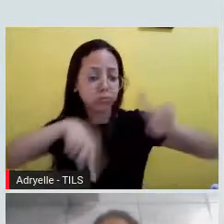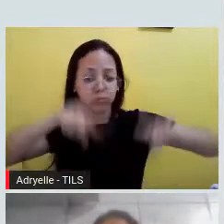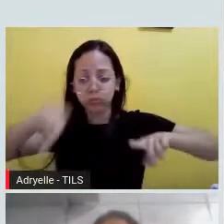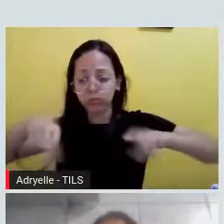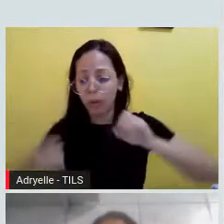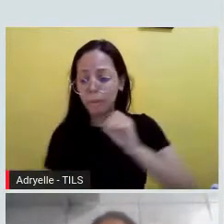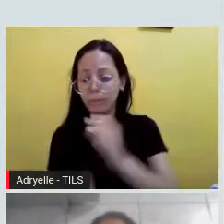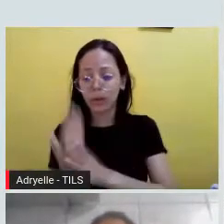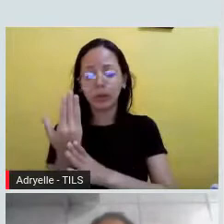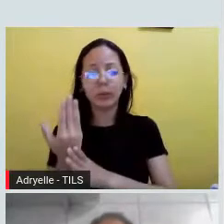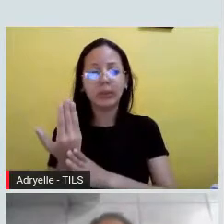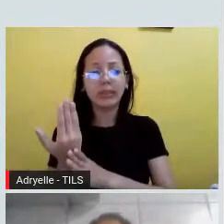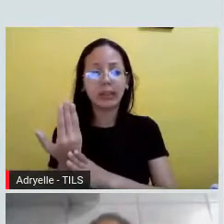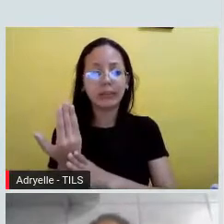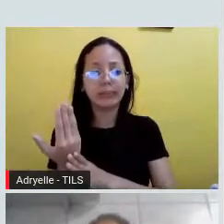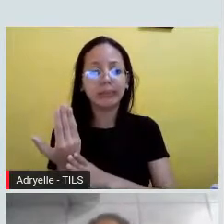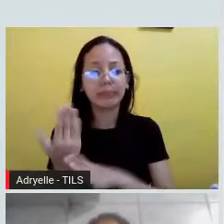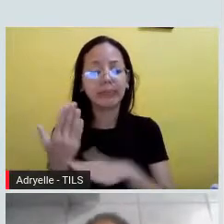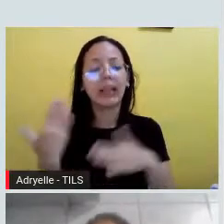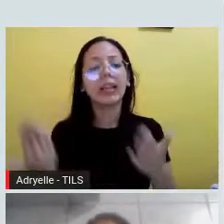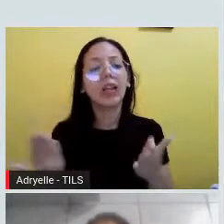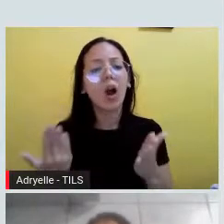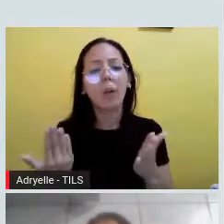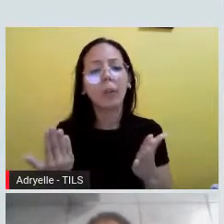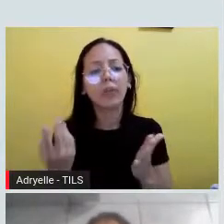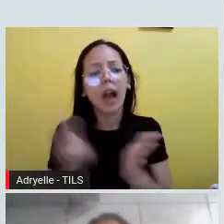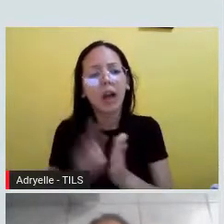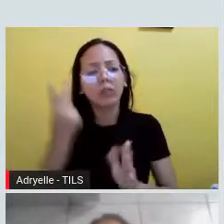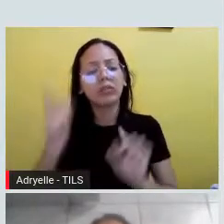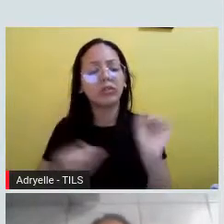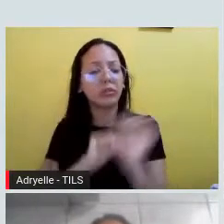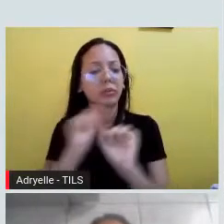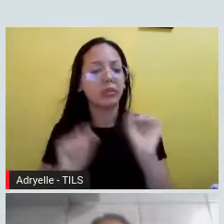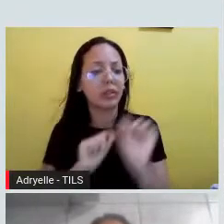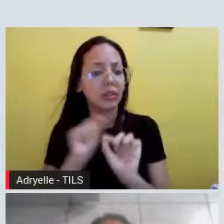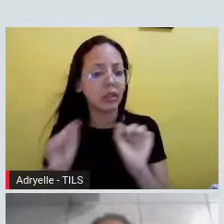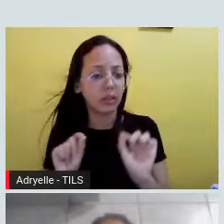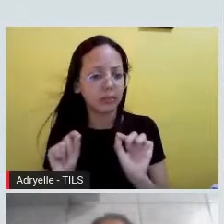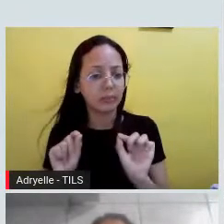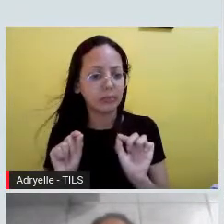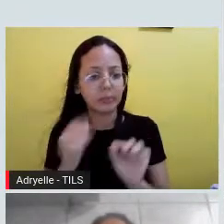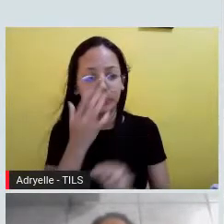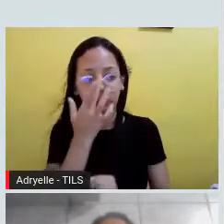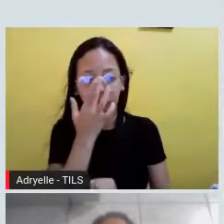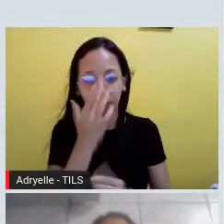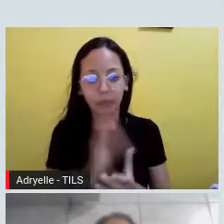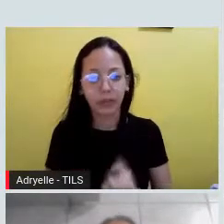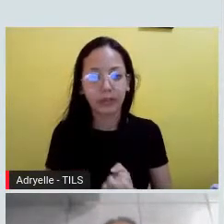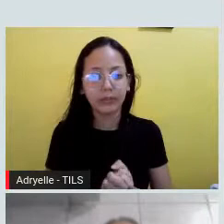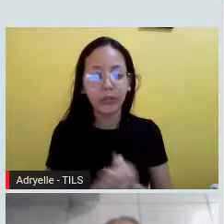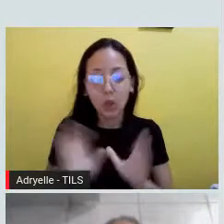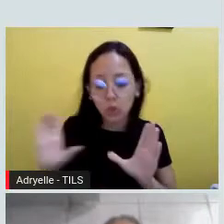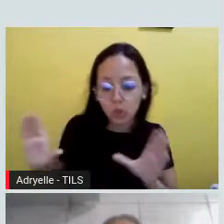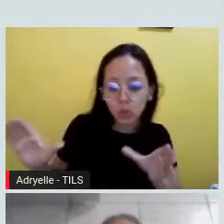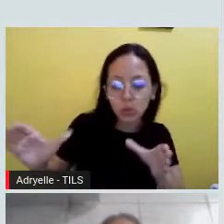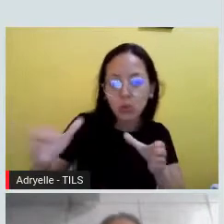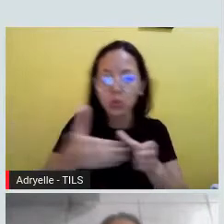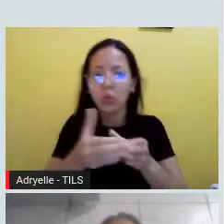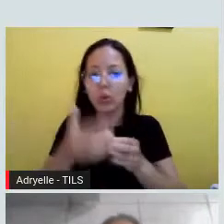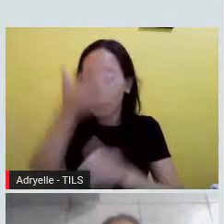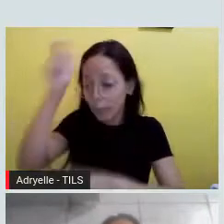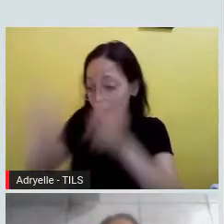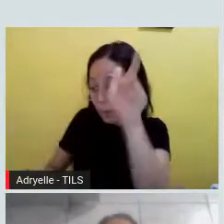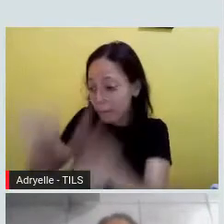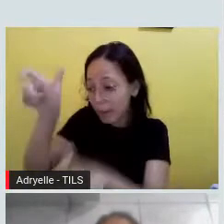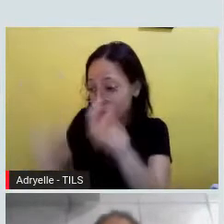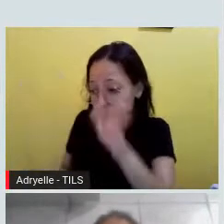Então, o que é que ocorreram nessa junção desses trabalhadores,